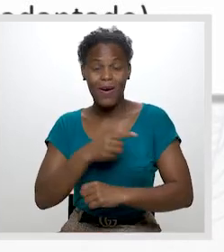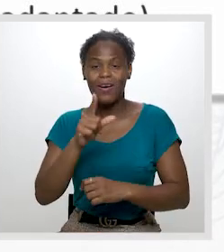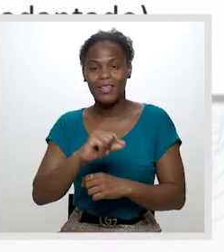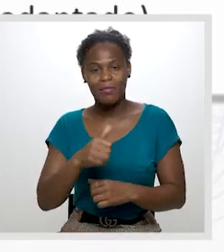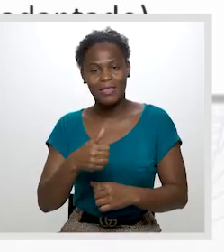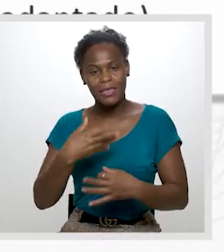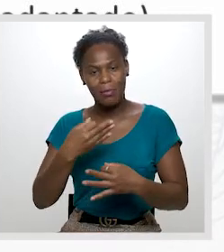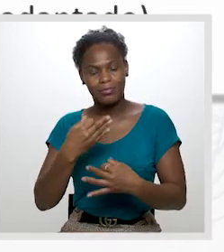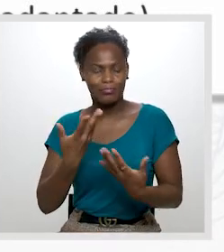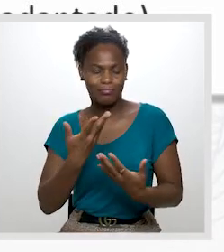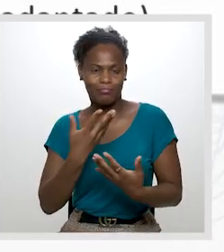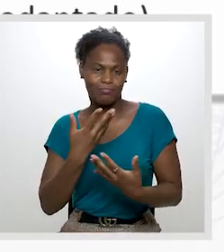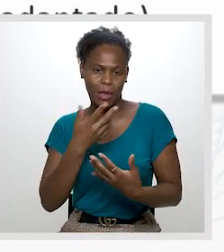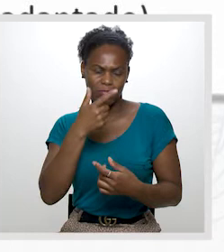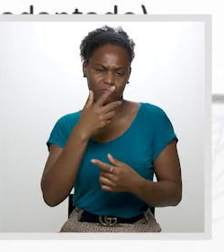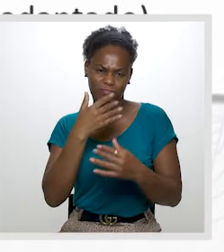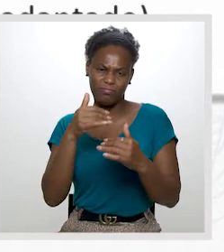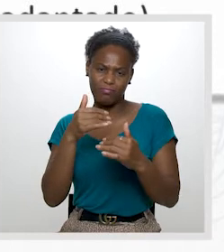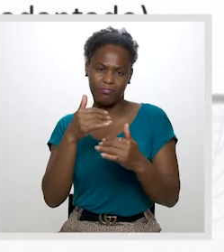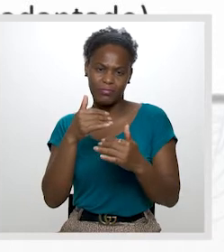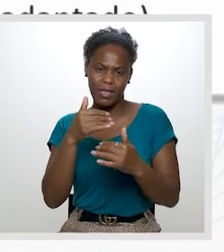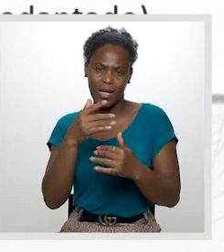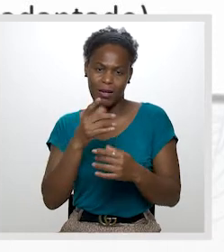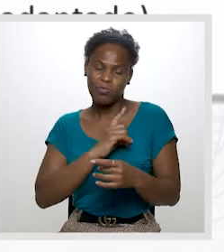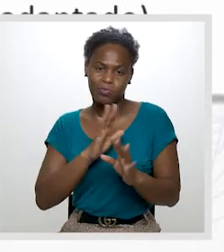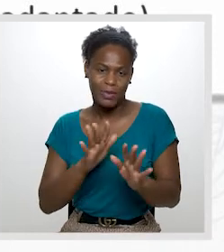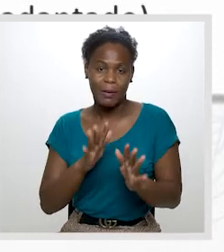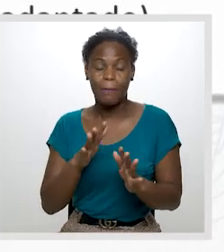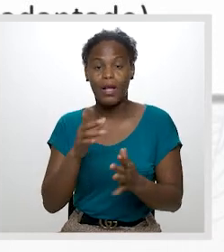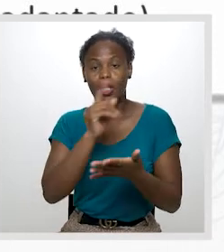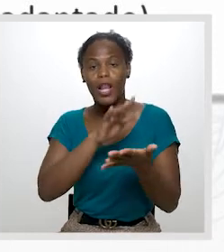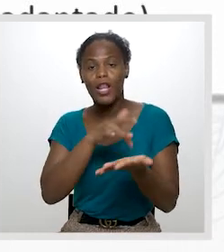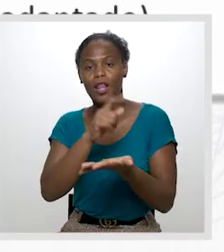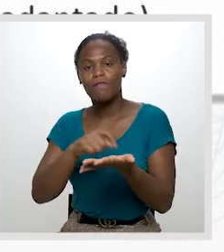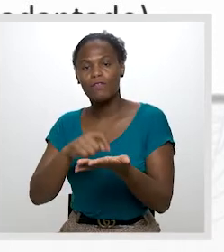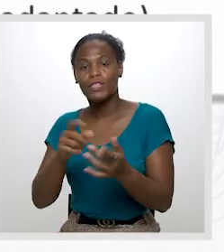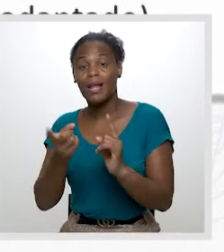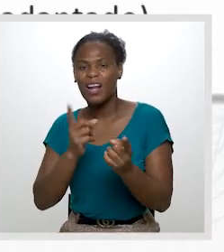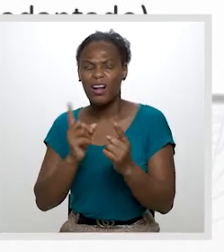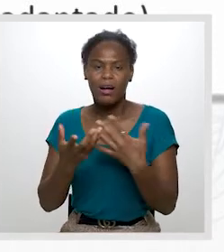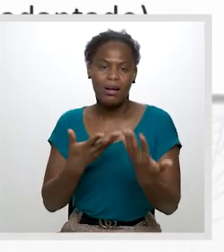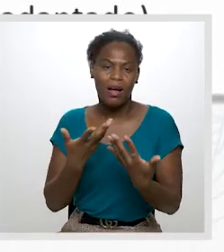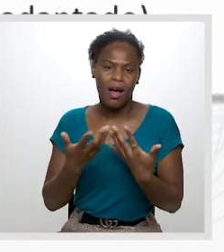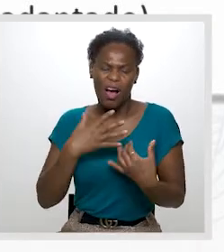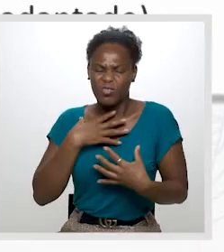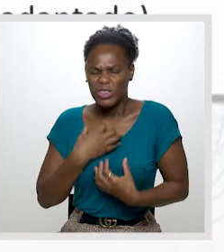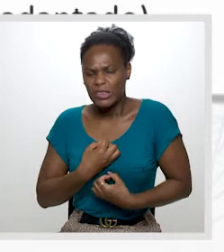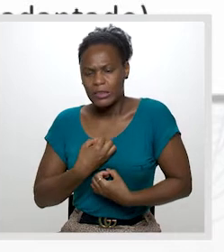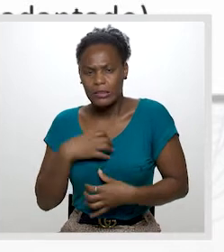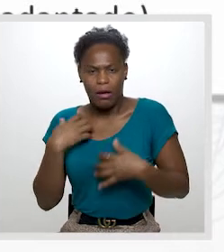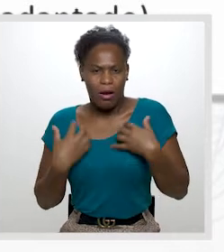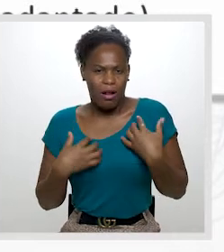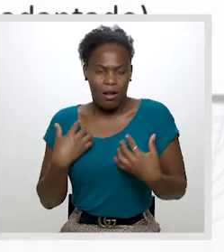sempre discreto, construiu uma obra prodigiosa, na qual estão inscritos muitos dos dramas, das angústias,